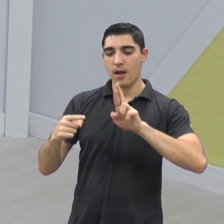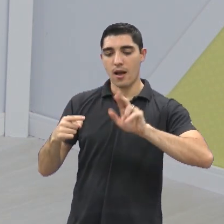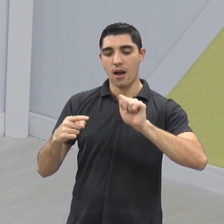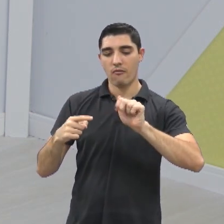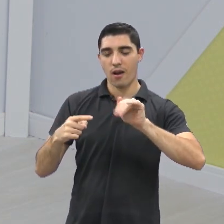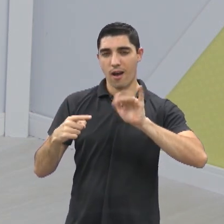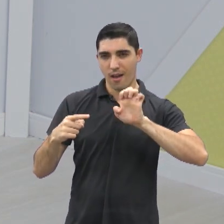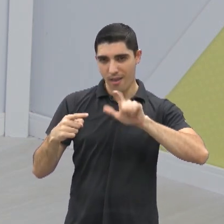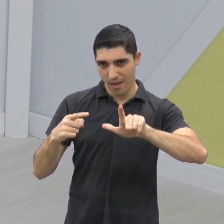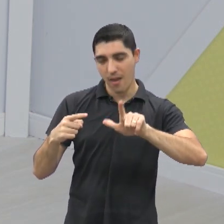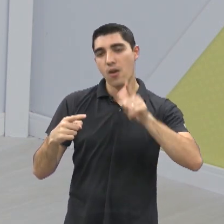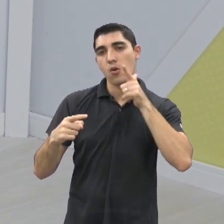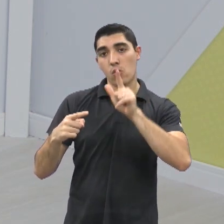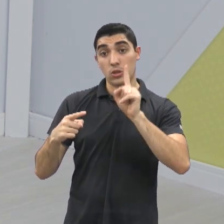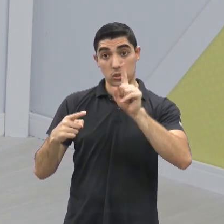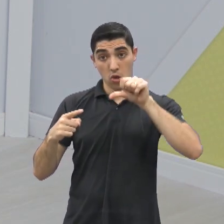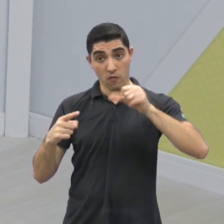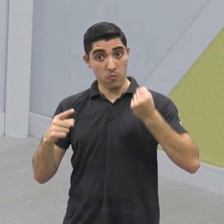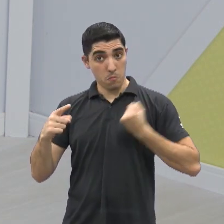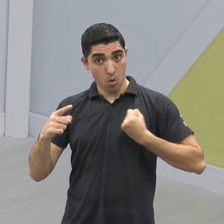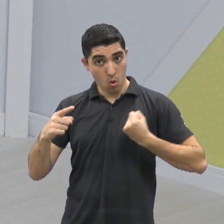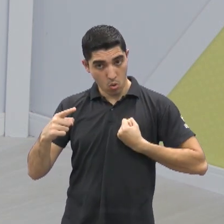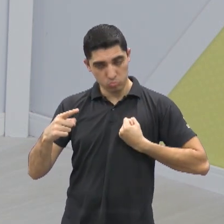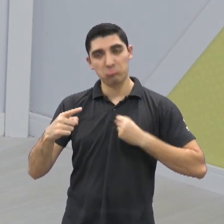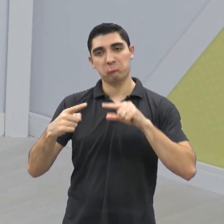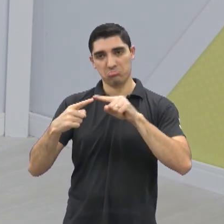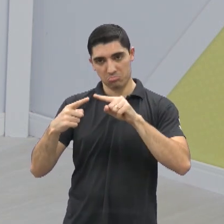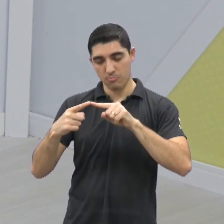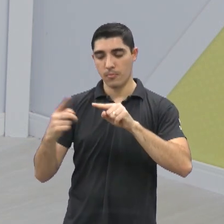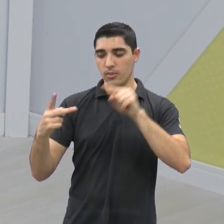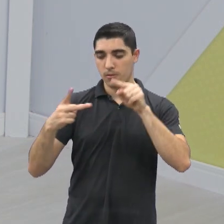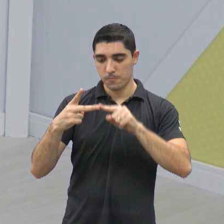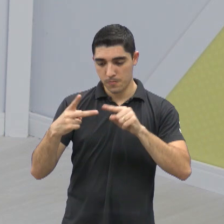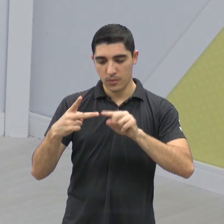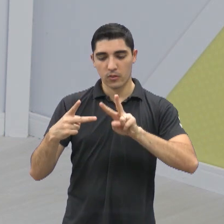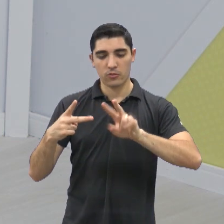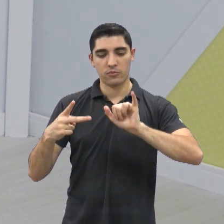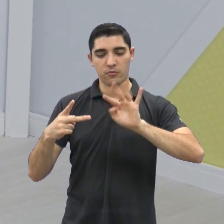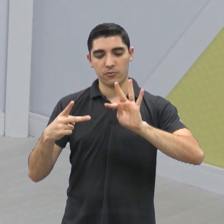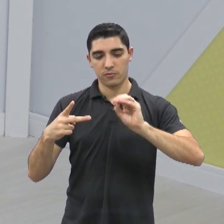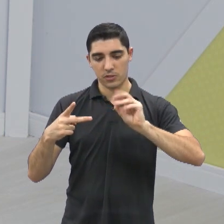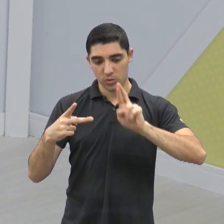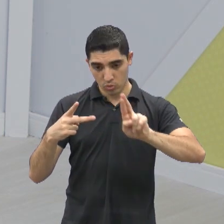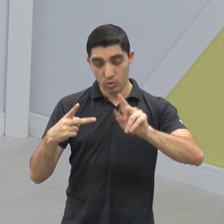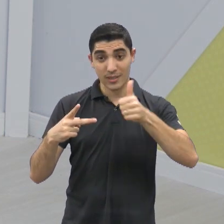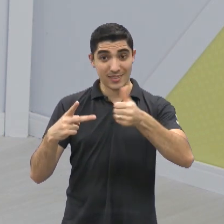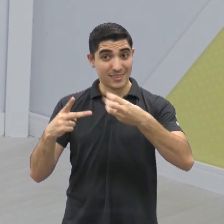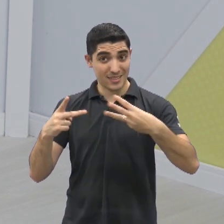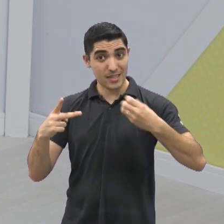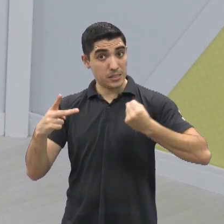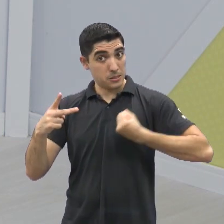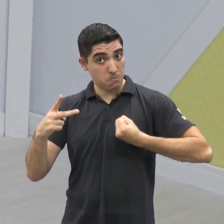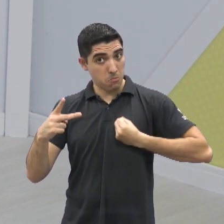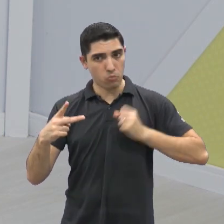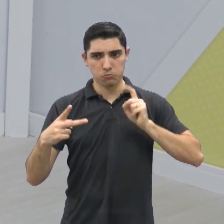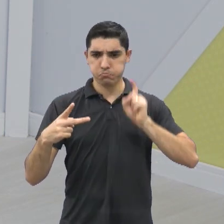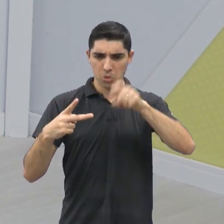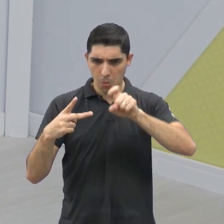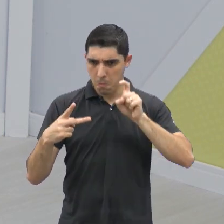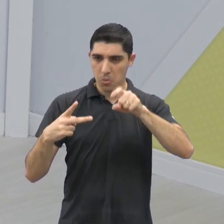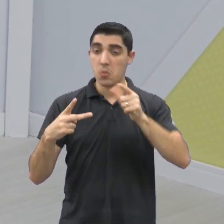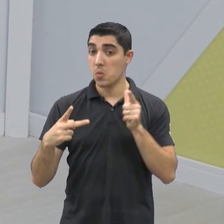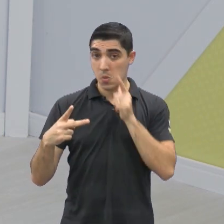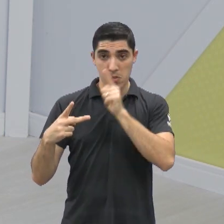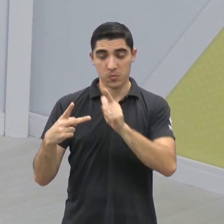Mencarini, 19 pontos, 2 rebotes, 2 assistências. O Vitor Silva, 13 pontos e 13 rebotes, double-double para